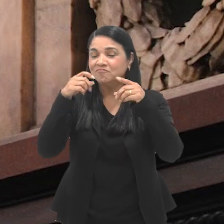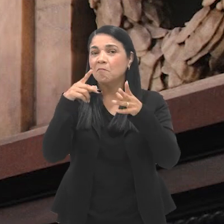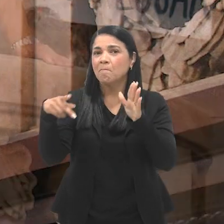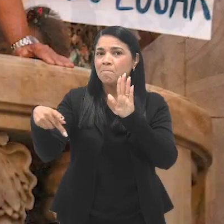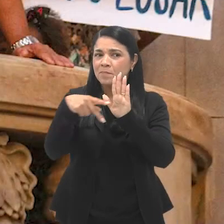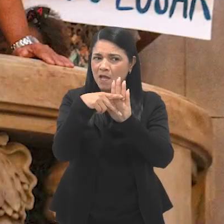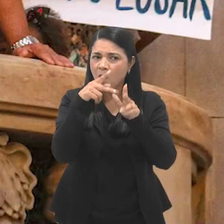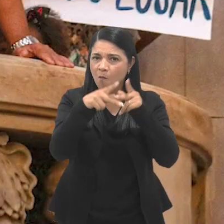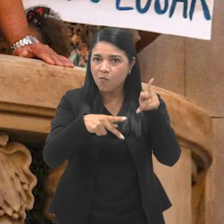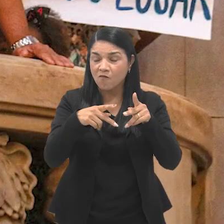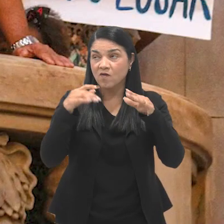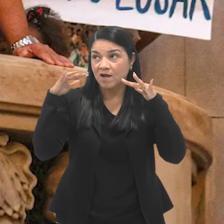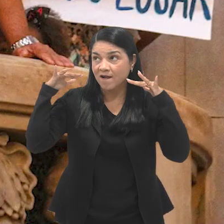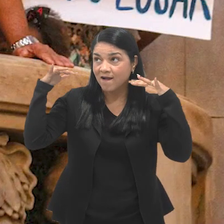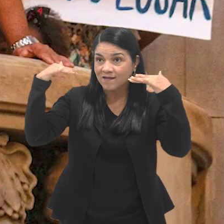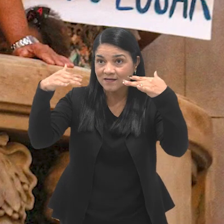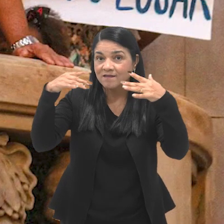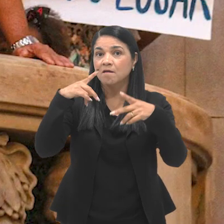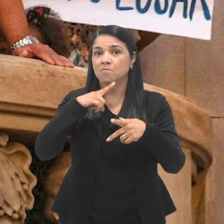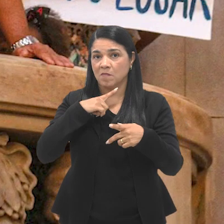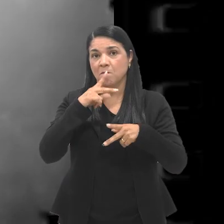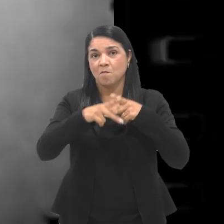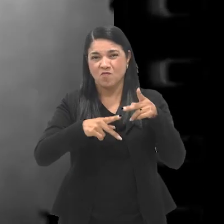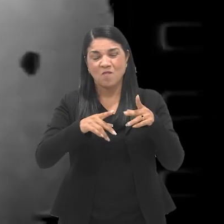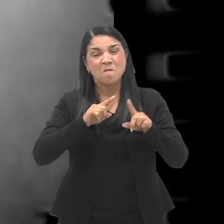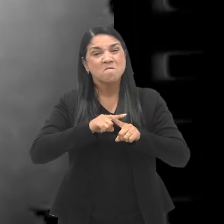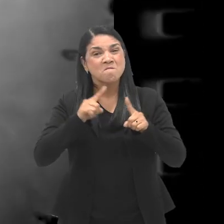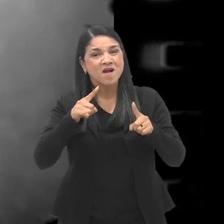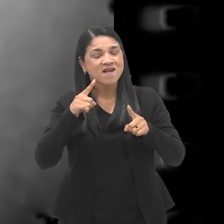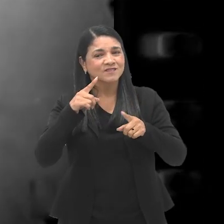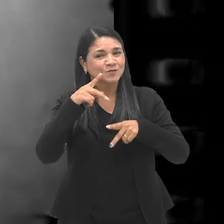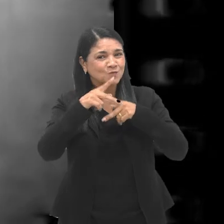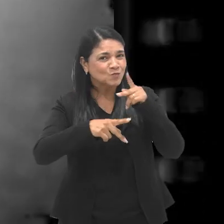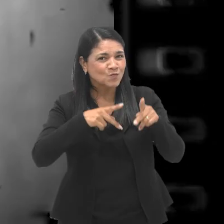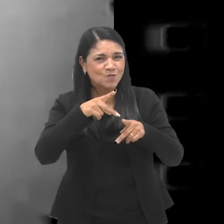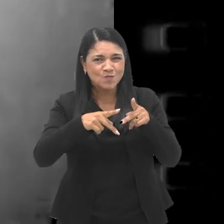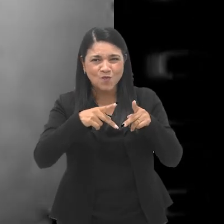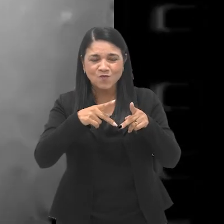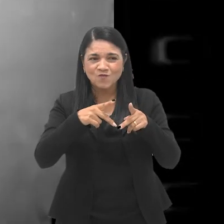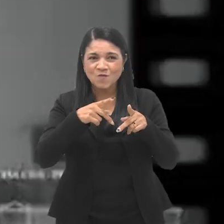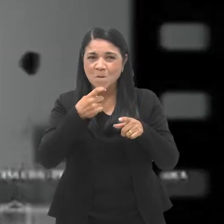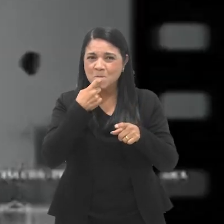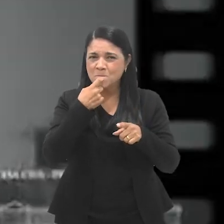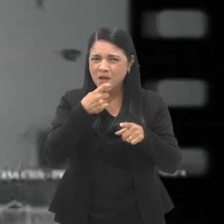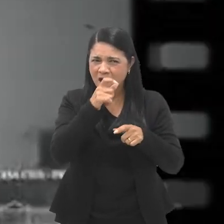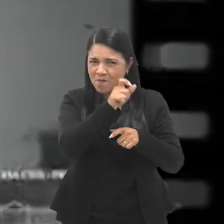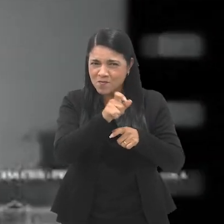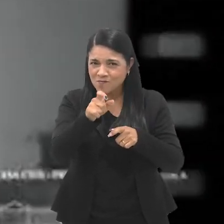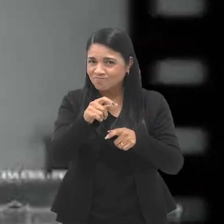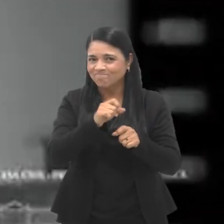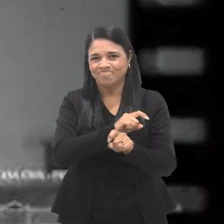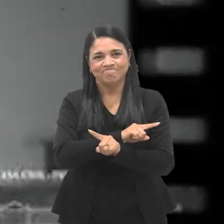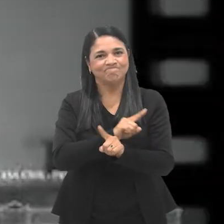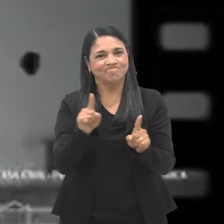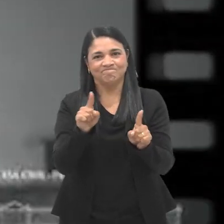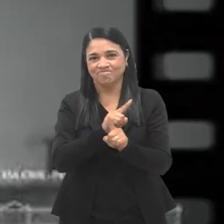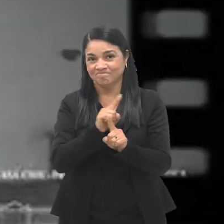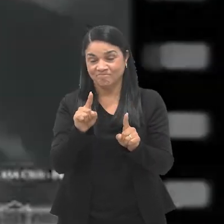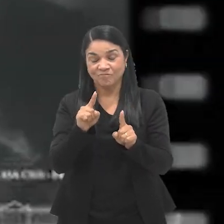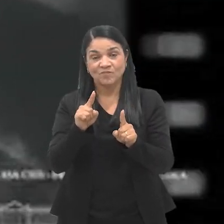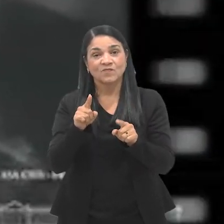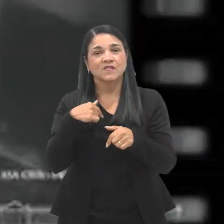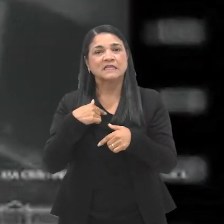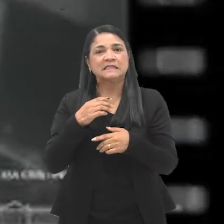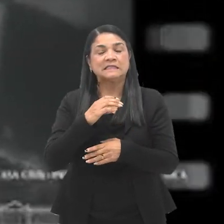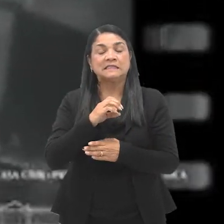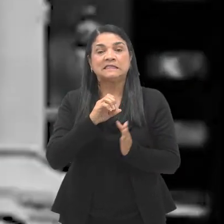foi construído, tanto que as galerias abrigavam o povo. Mas nem sempre o povo ocupou esses espaços mais perto dos